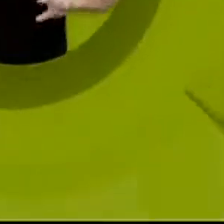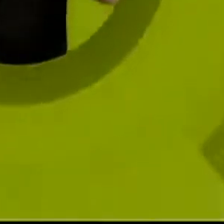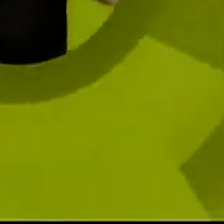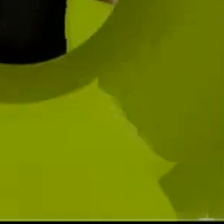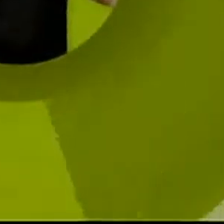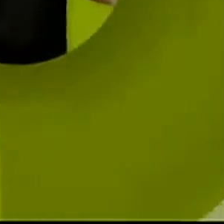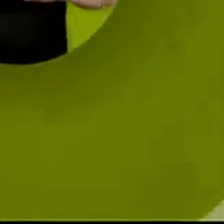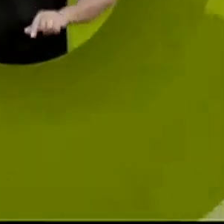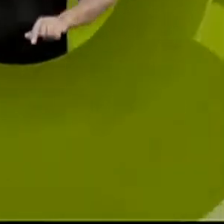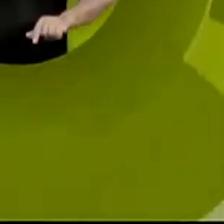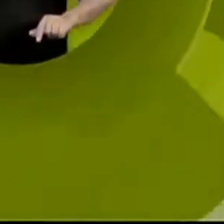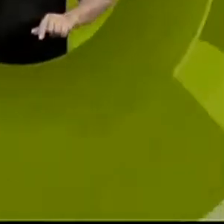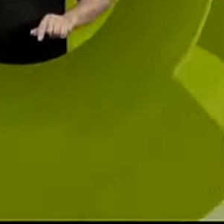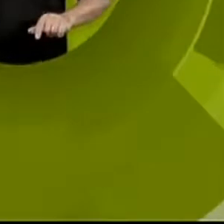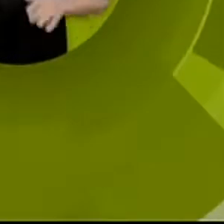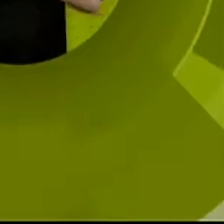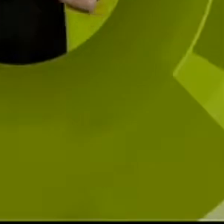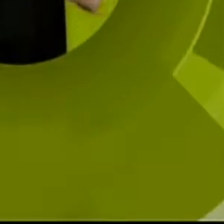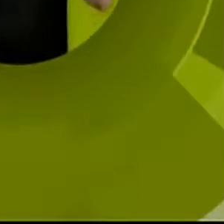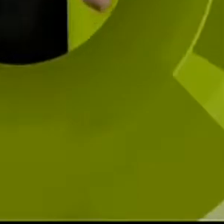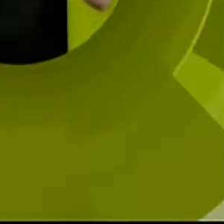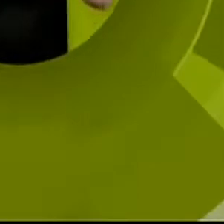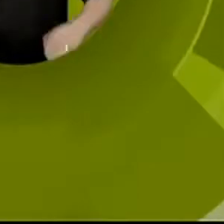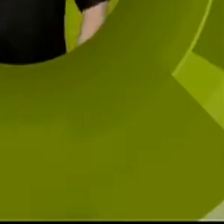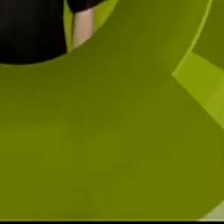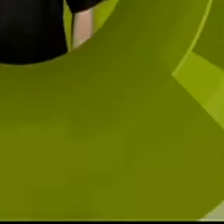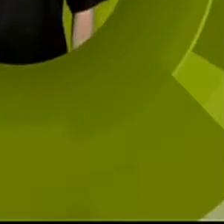O programa a seguir é livre para todos os públicos.